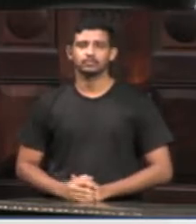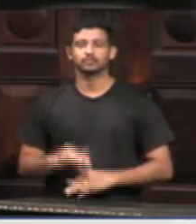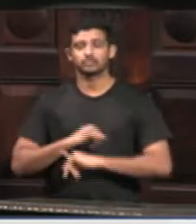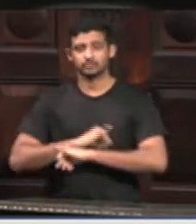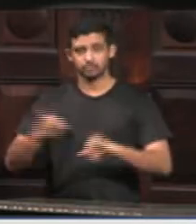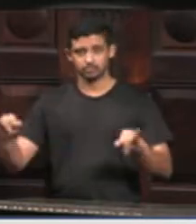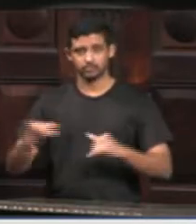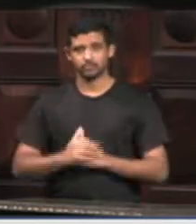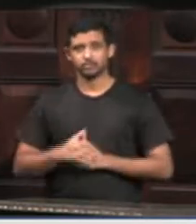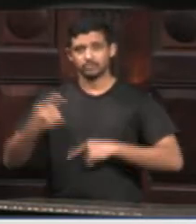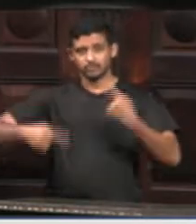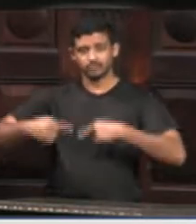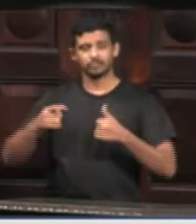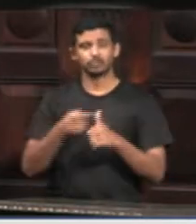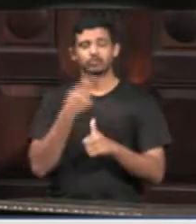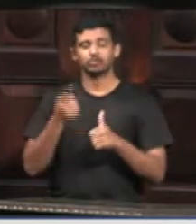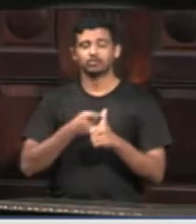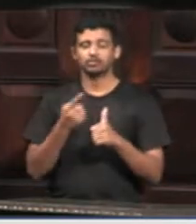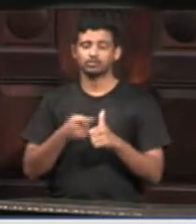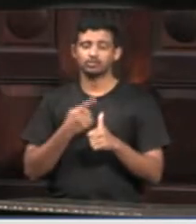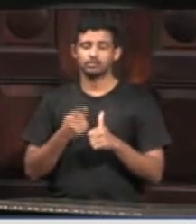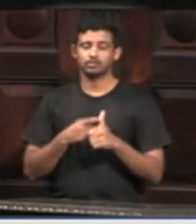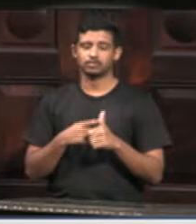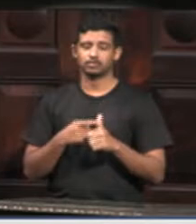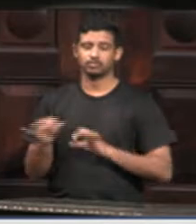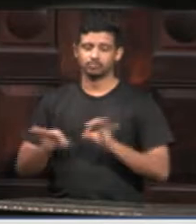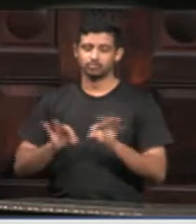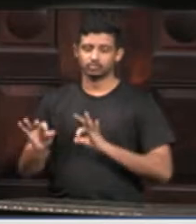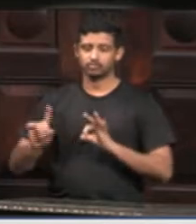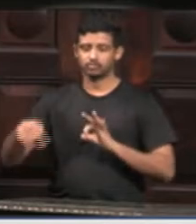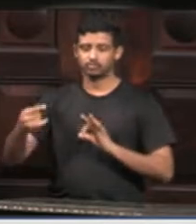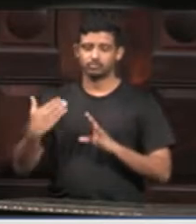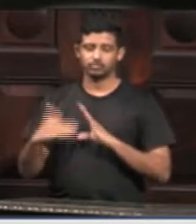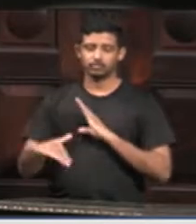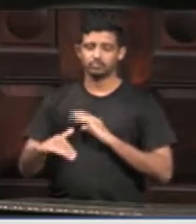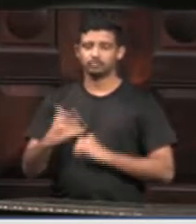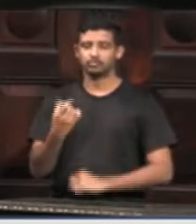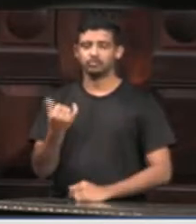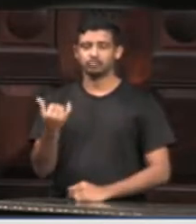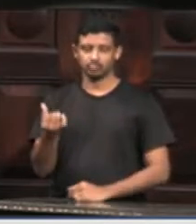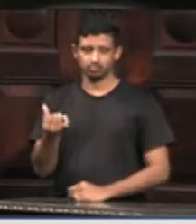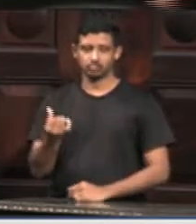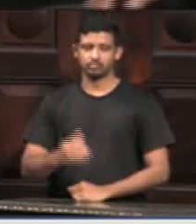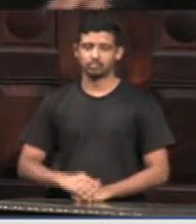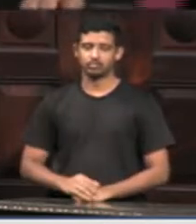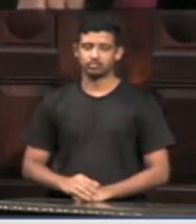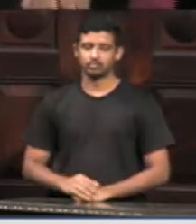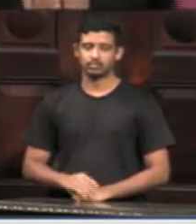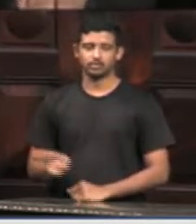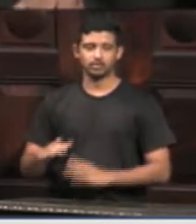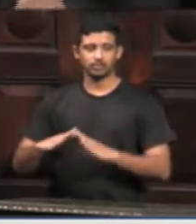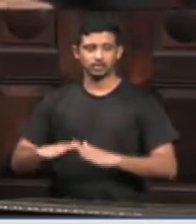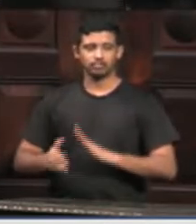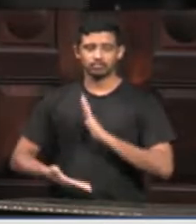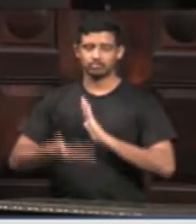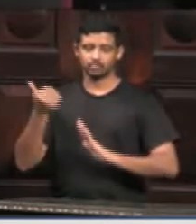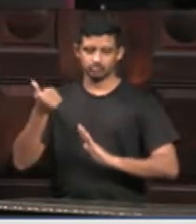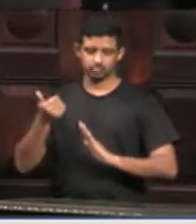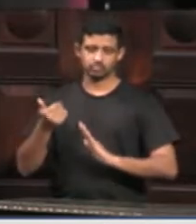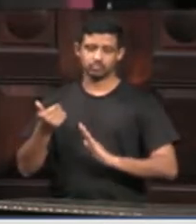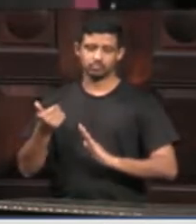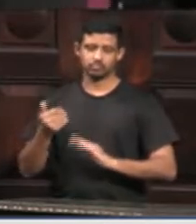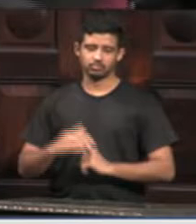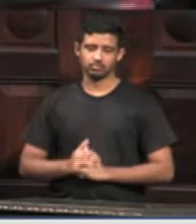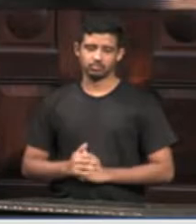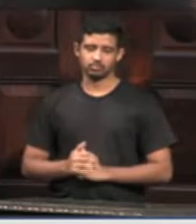Anuncio, em discussão única, projeto de resolução 387/2016, que foi pedido aqui a retirada pelo relator